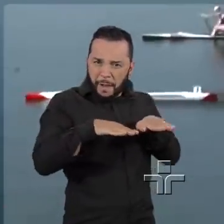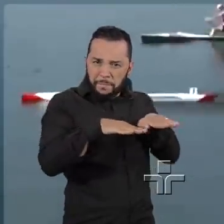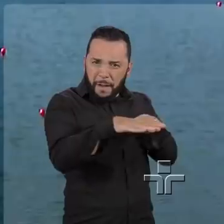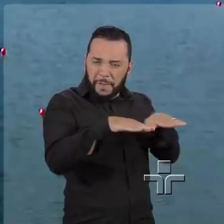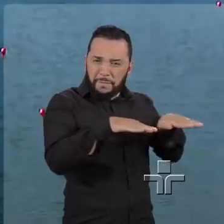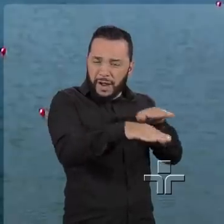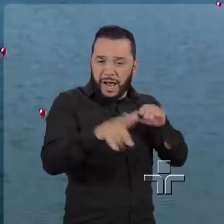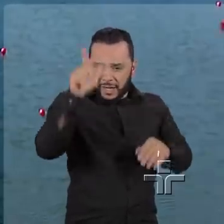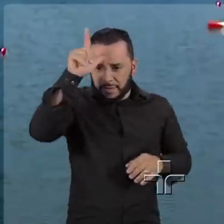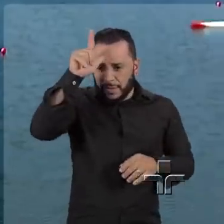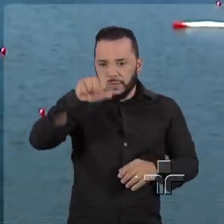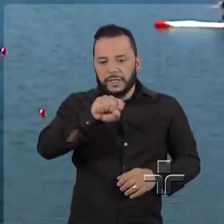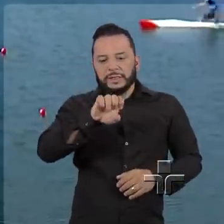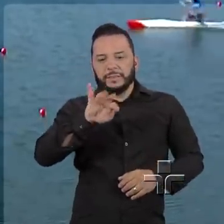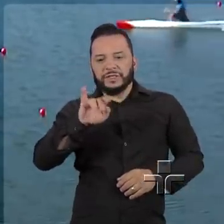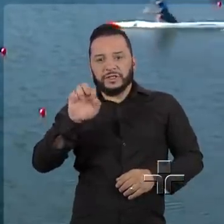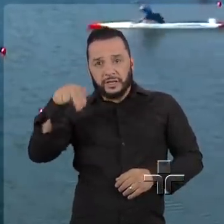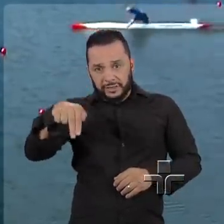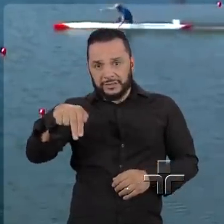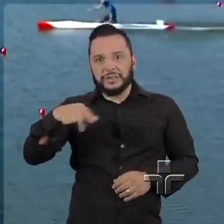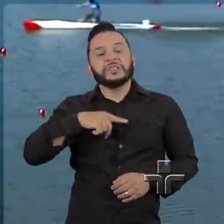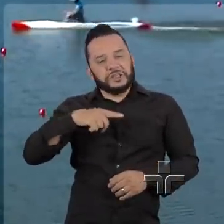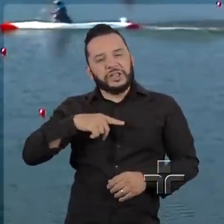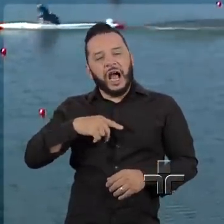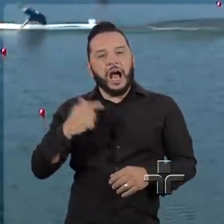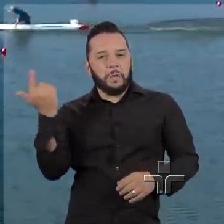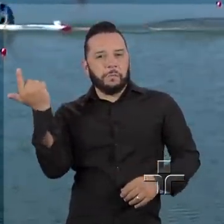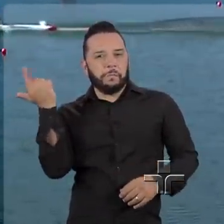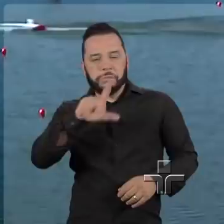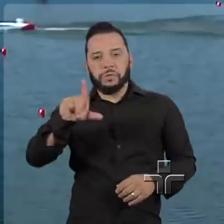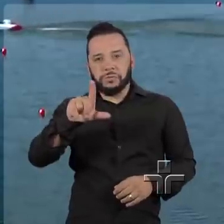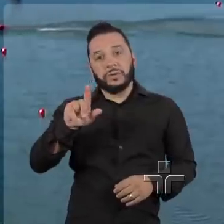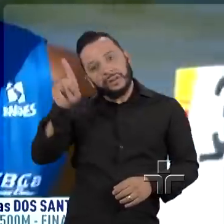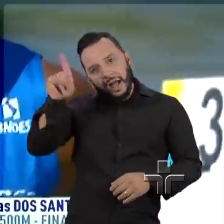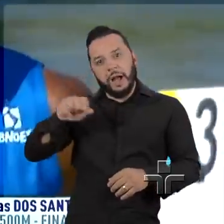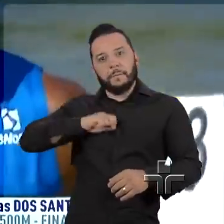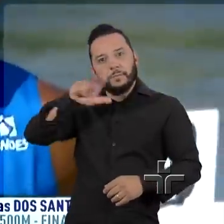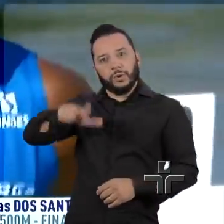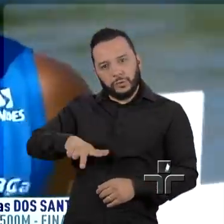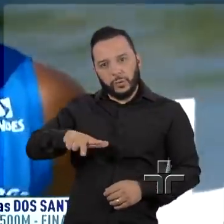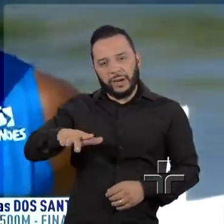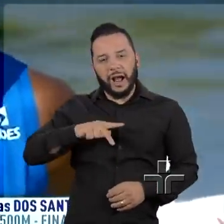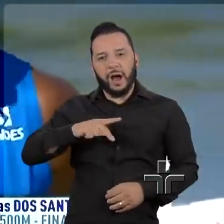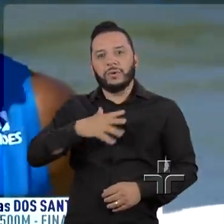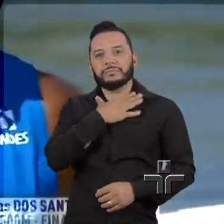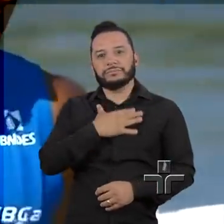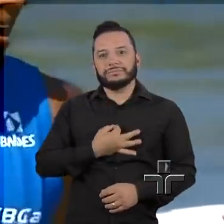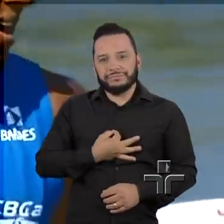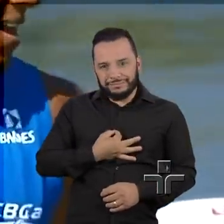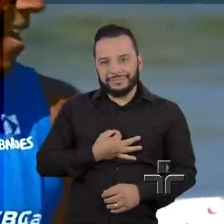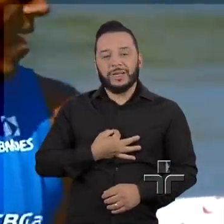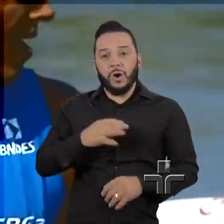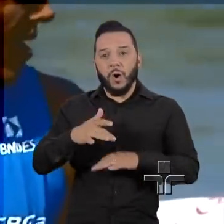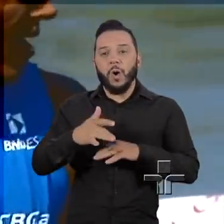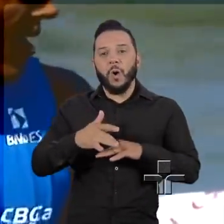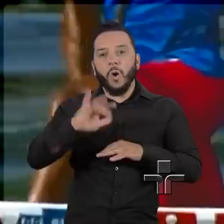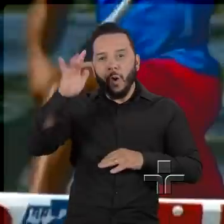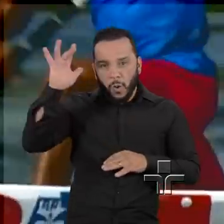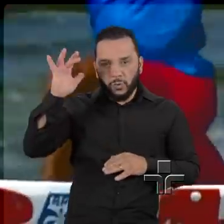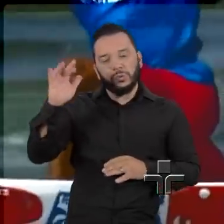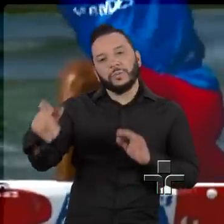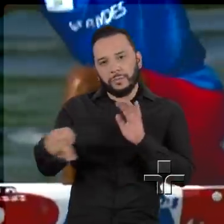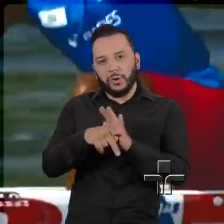com o alemão Sebastian Brandl e saiu do Mundial de Canoagem, disputado em Portugal, levando na bagagem seu 3º ouro na classe